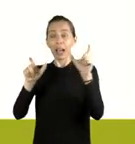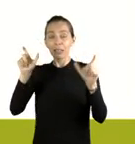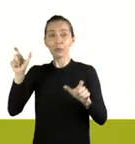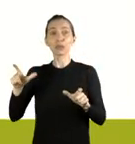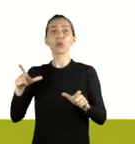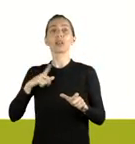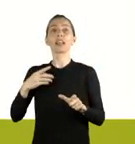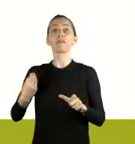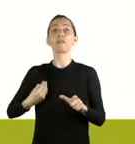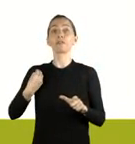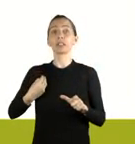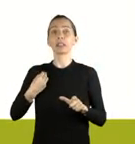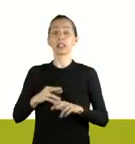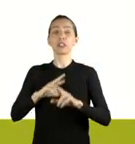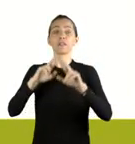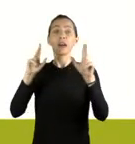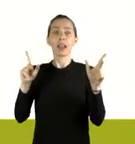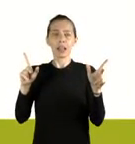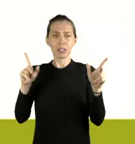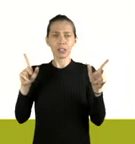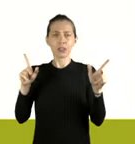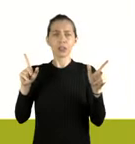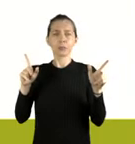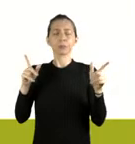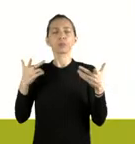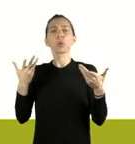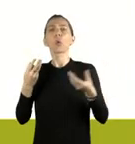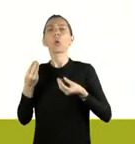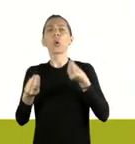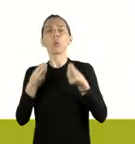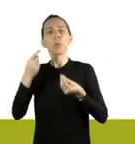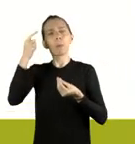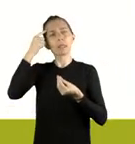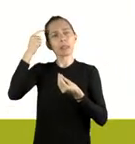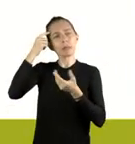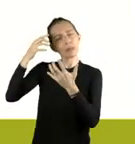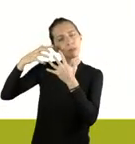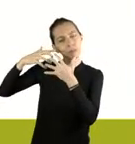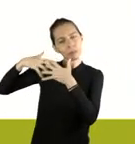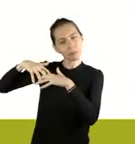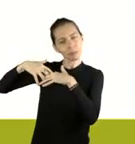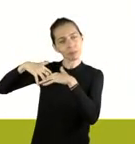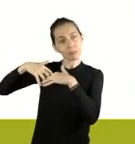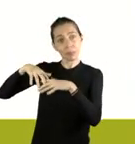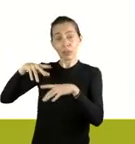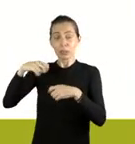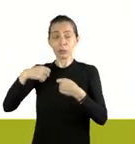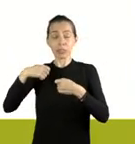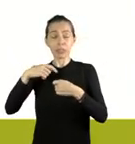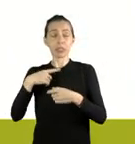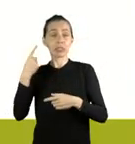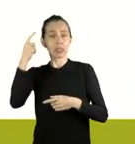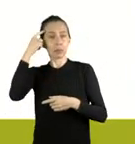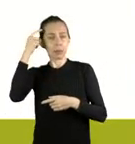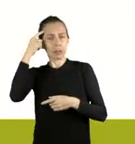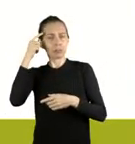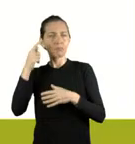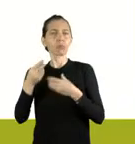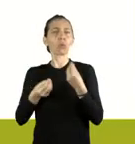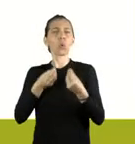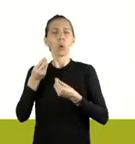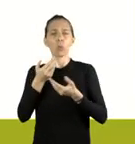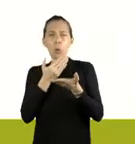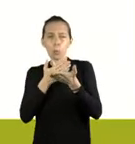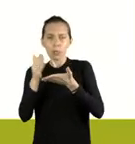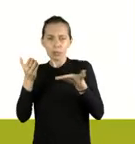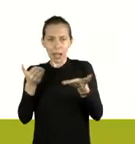vida, uma situação, uma forma de pensar. Então, é algo que você tem que se questionar. Por que eu não posso começar agora a